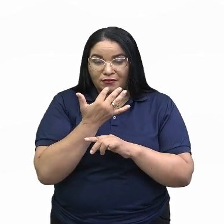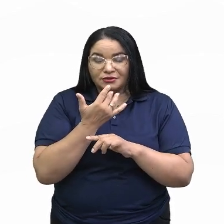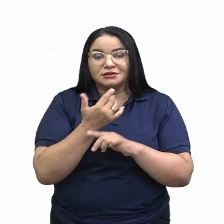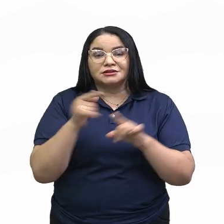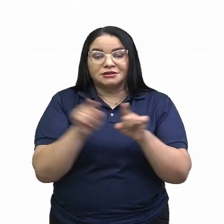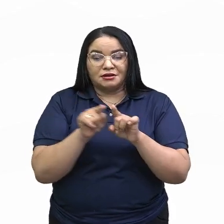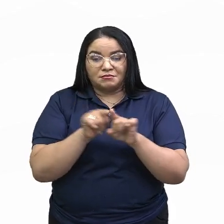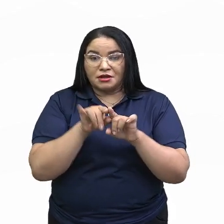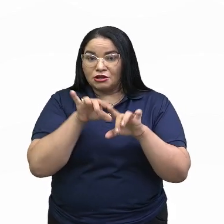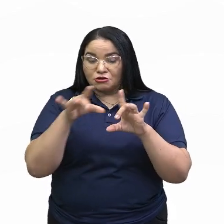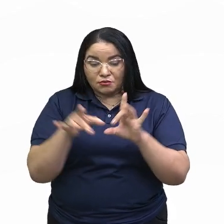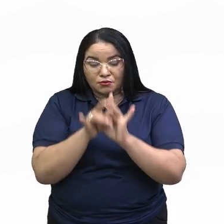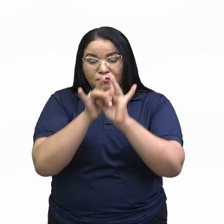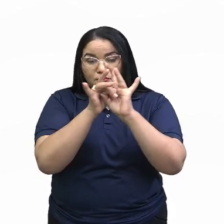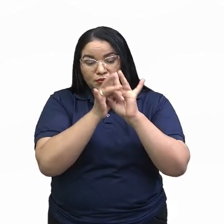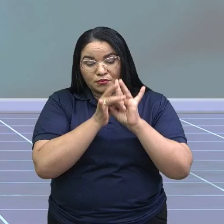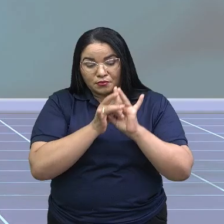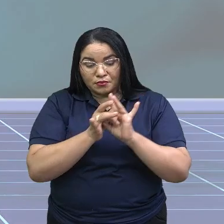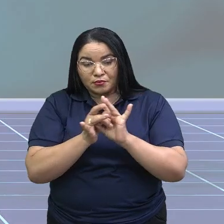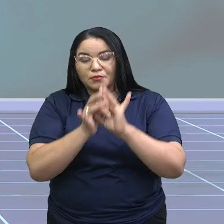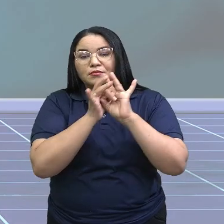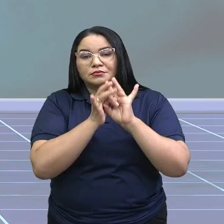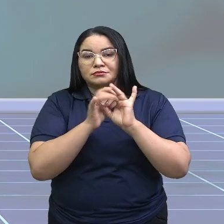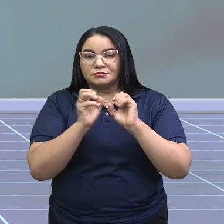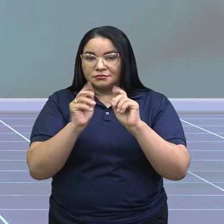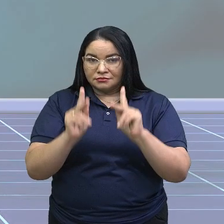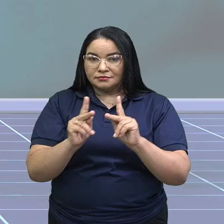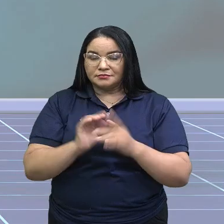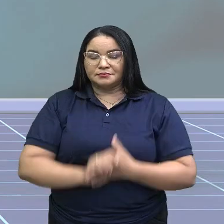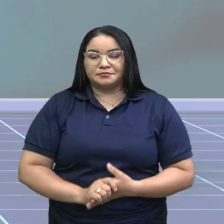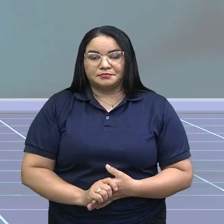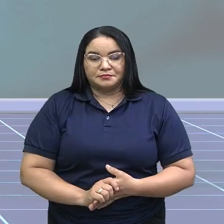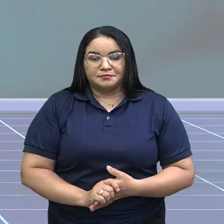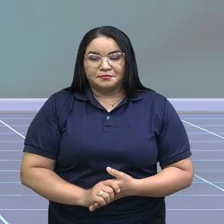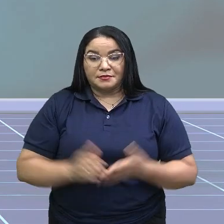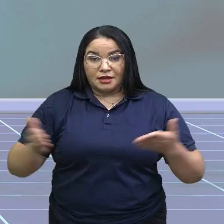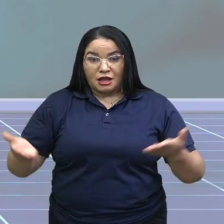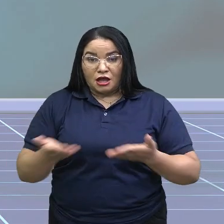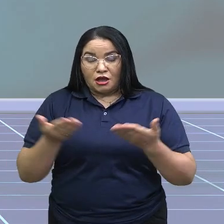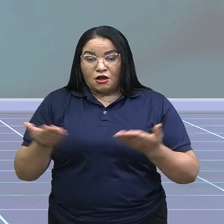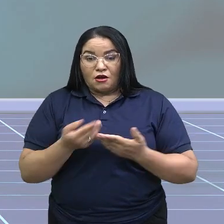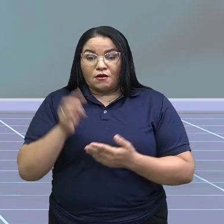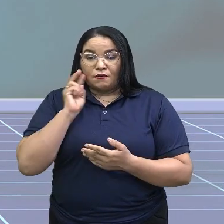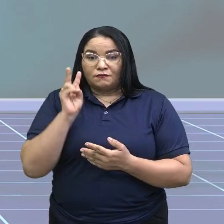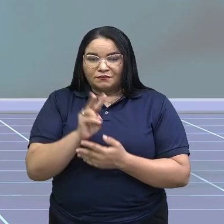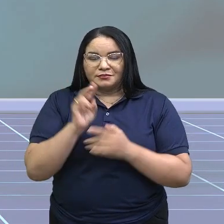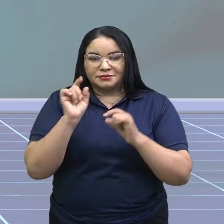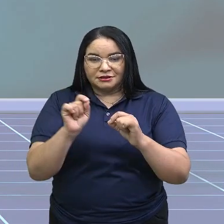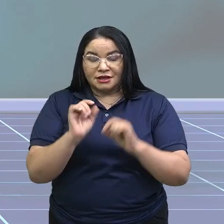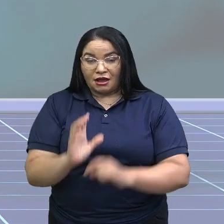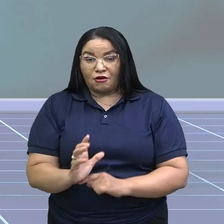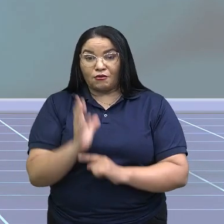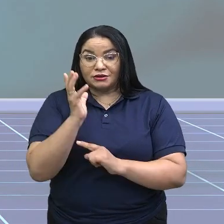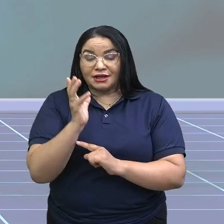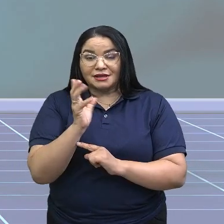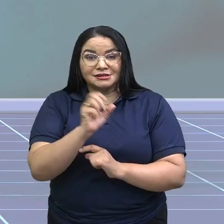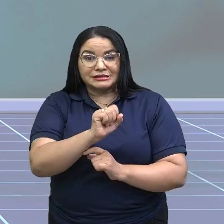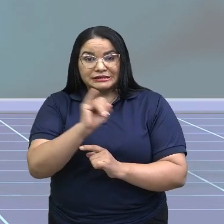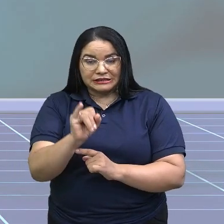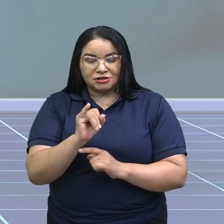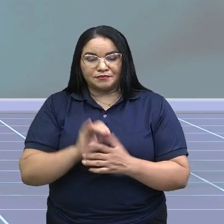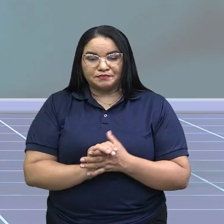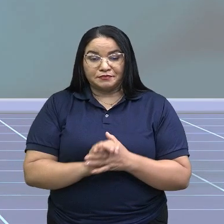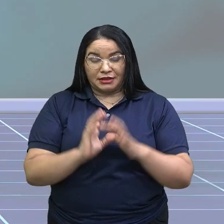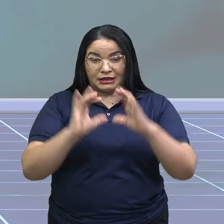estão todos conectados, todos ligados, tá bom? E aí a gente vai observar o que acontece quando os